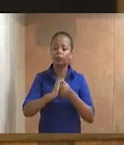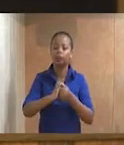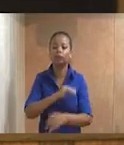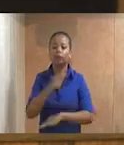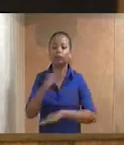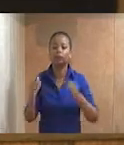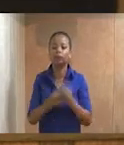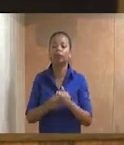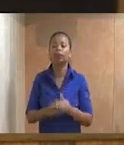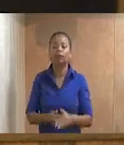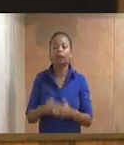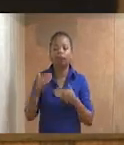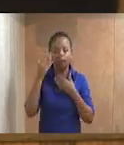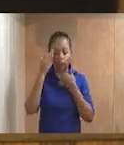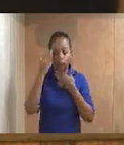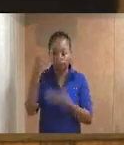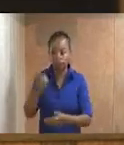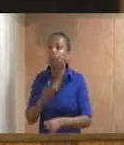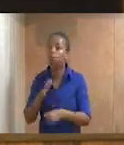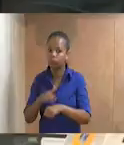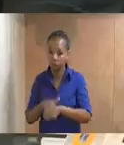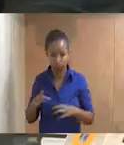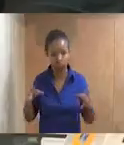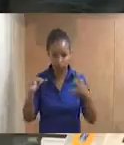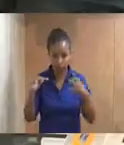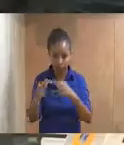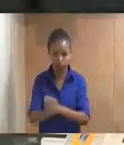Eu agradeço. Boa noite a todos.